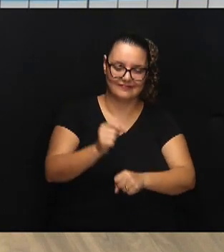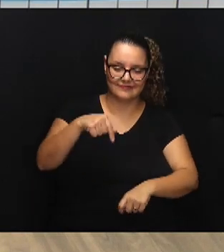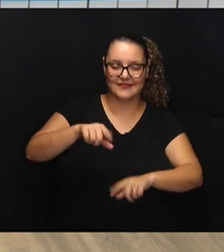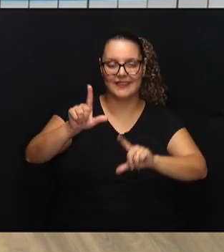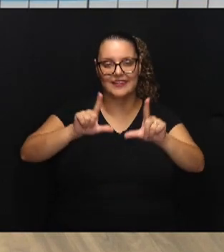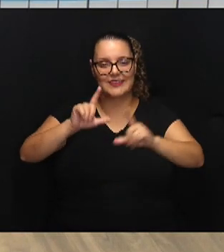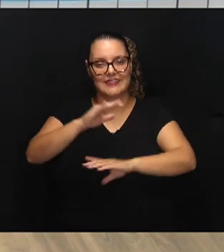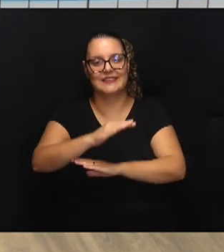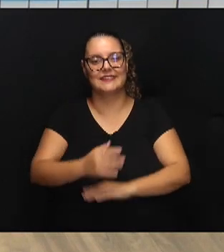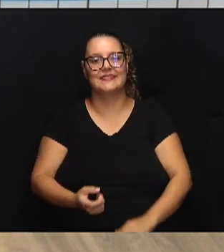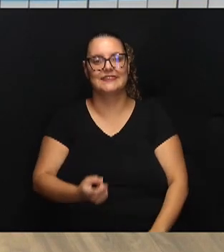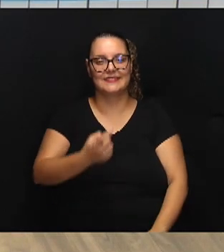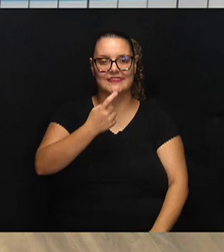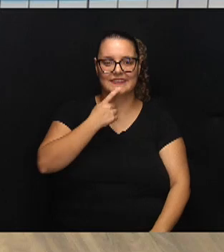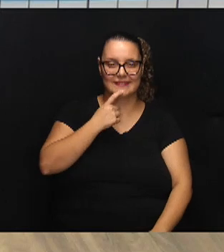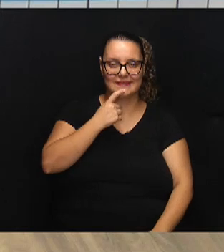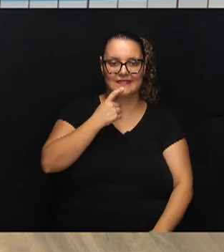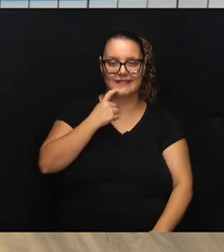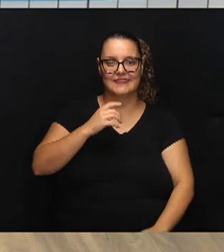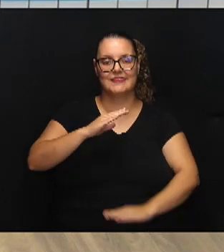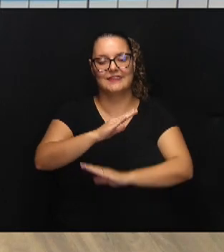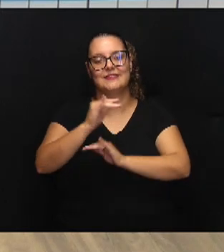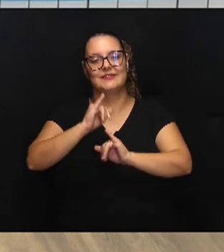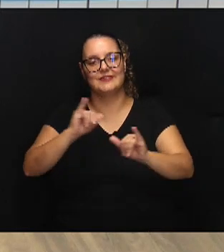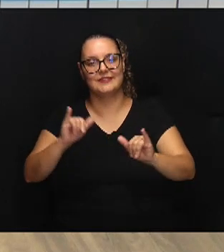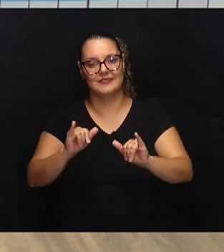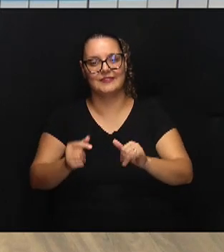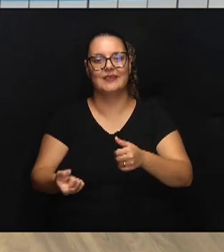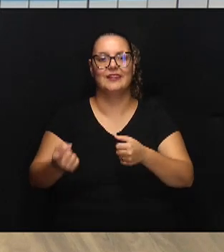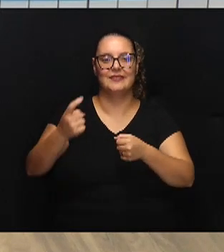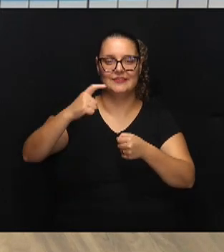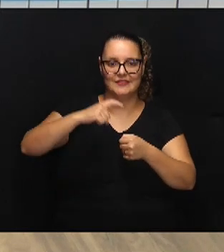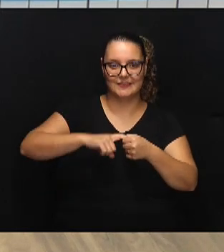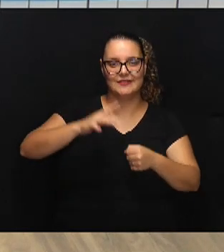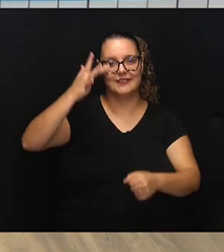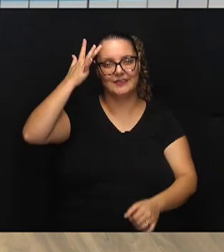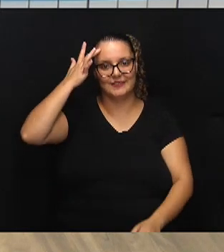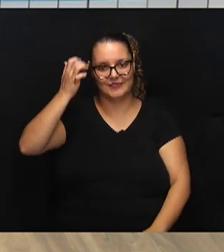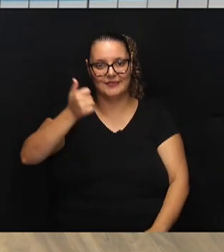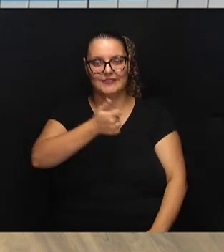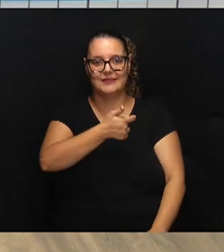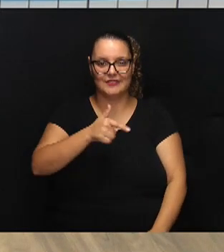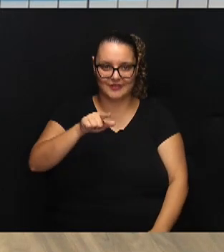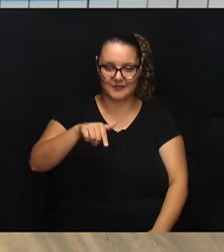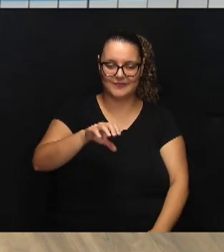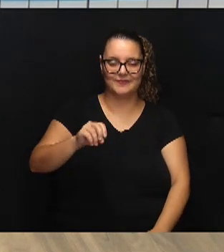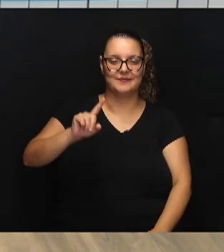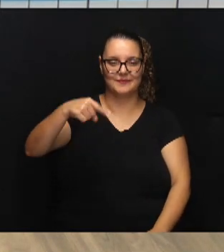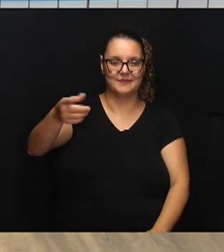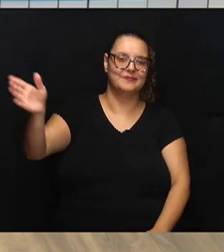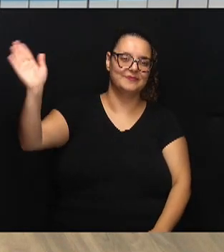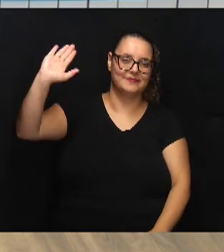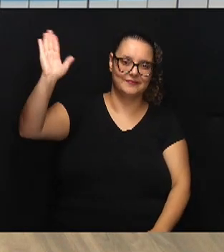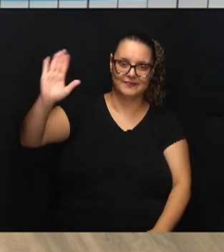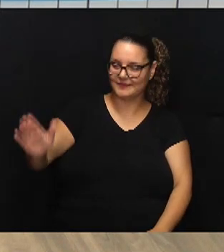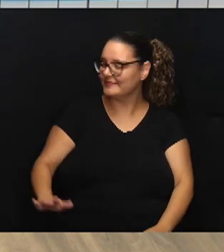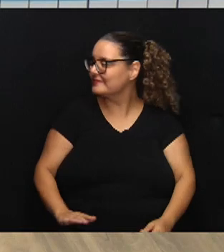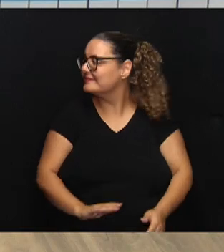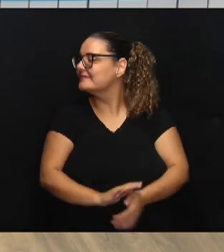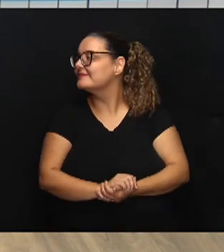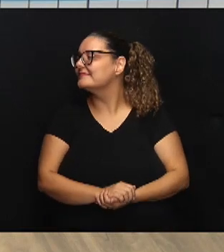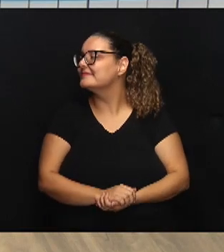na TV Câmara Campinas. O Jornal Câmara Notícia retorna amanhã ao meio-dia. Até lá. Tchau, tchau.